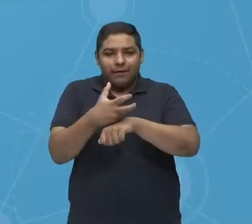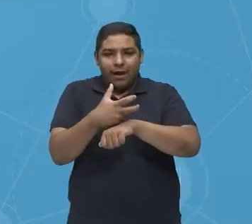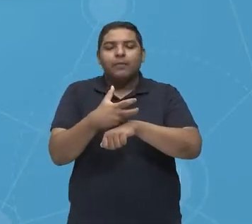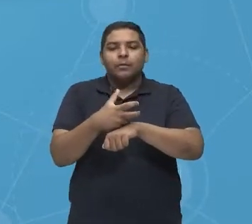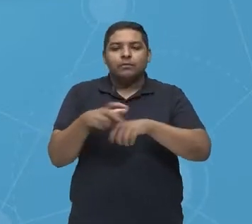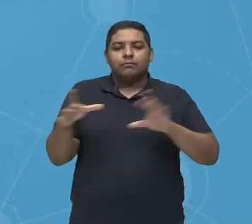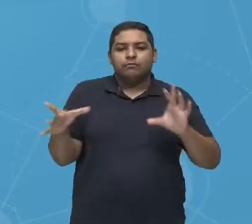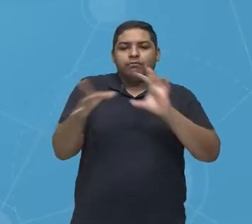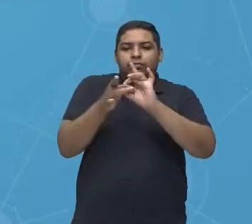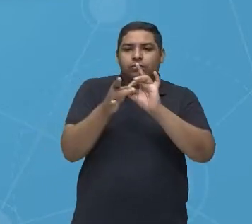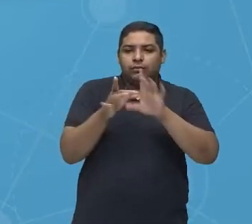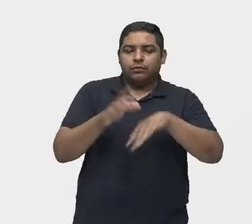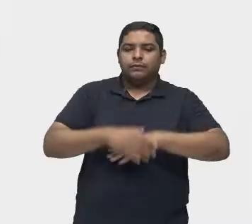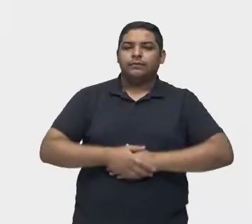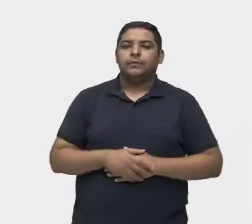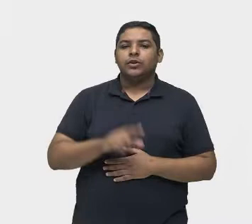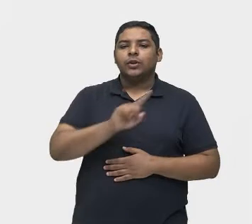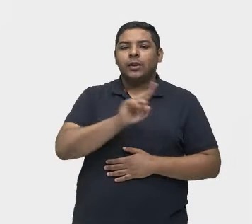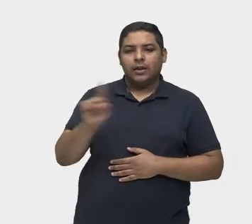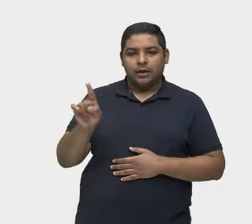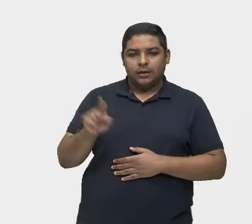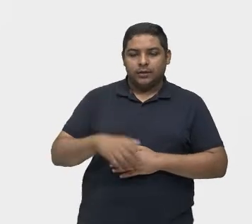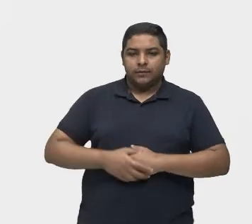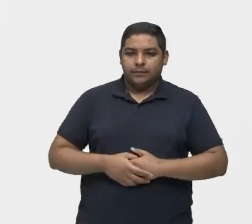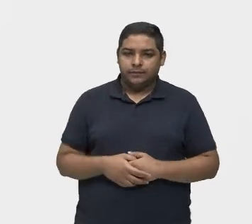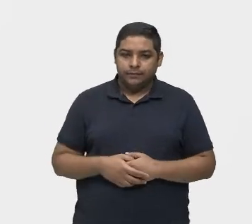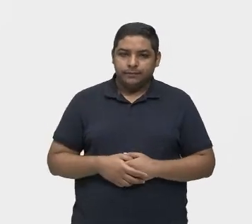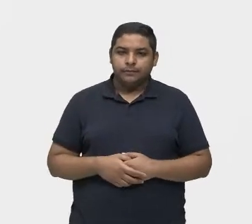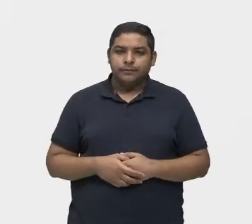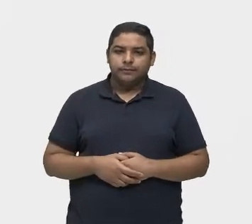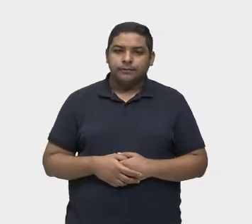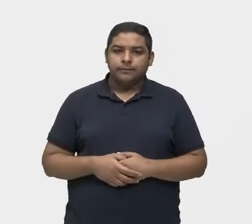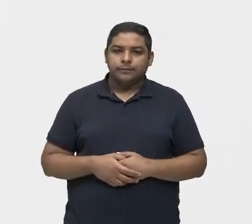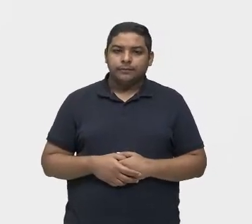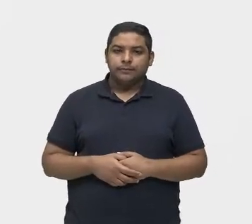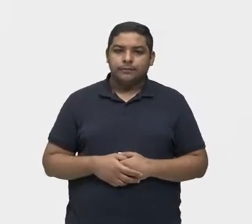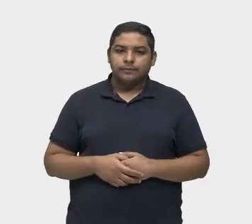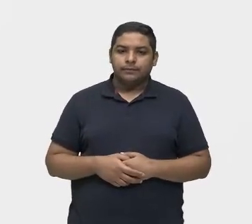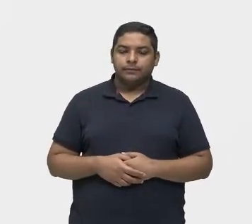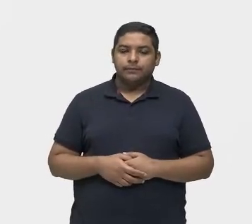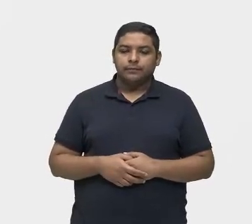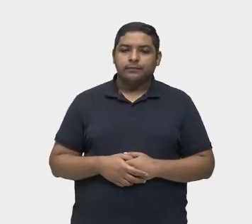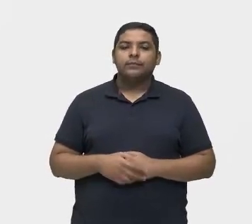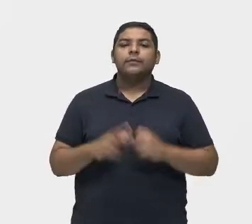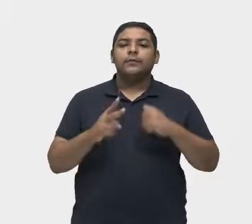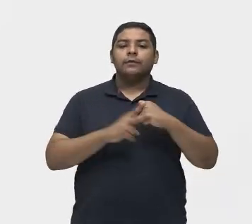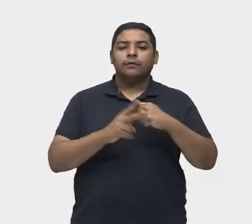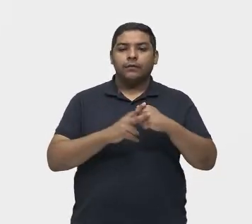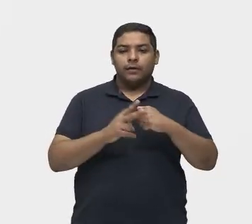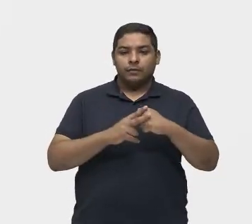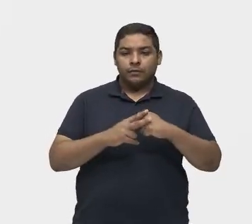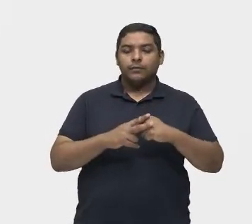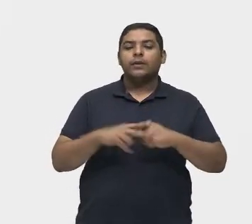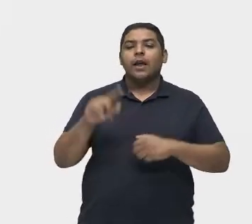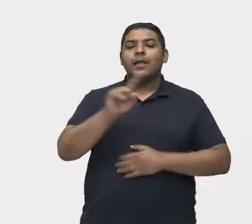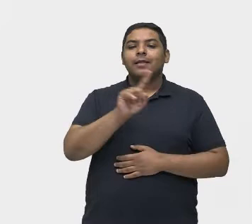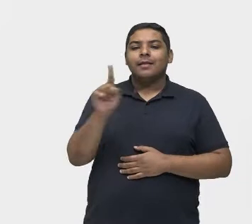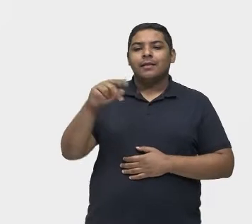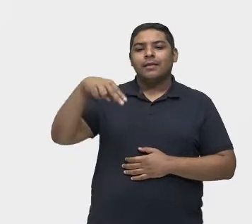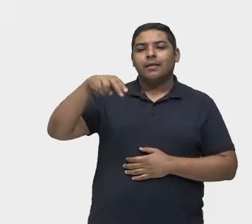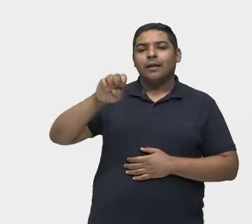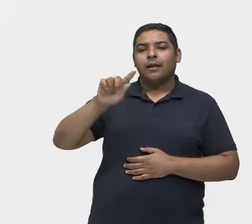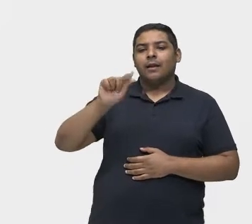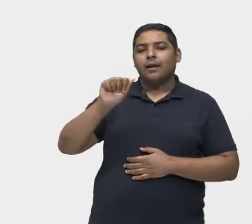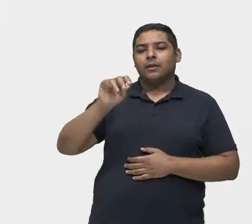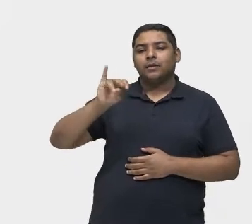o verbo to be na sua forma negativa, que eu vou explorar um pouquinho mais agora. Olha só, o verbo to be, então, na sua forma negativa,